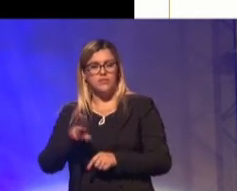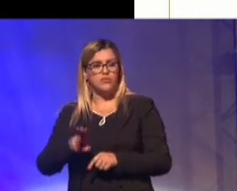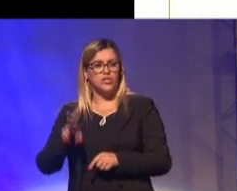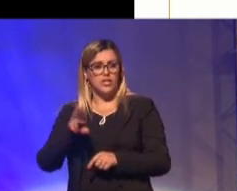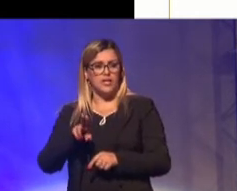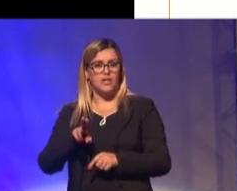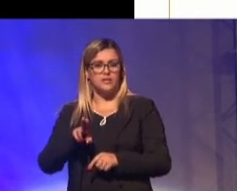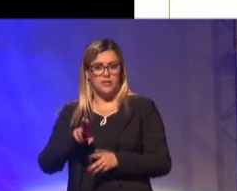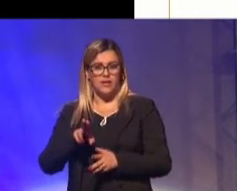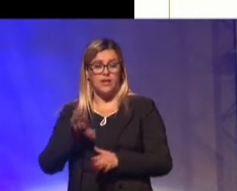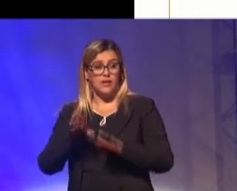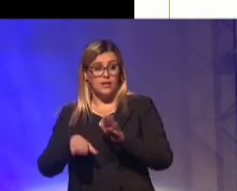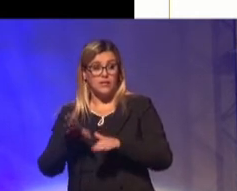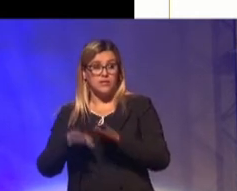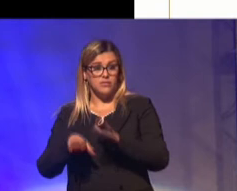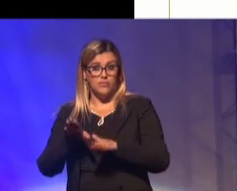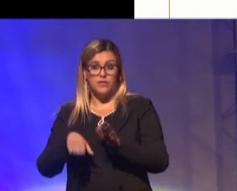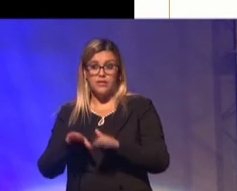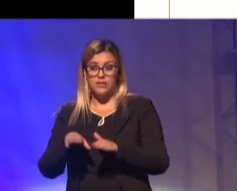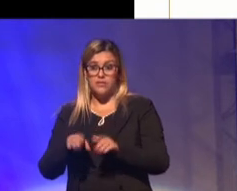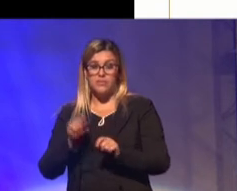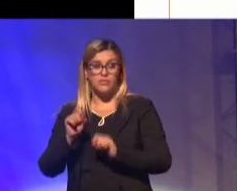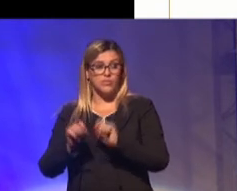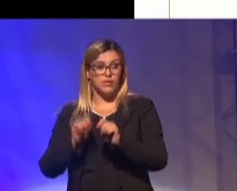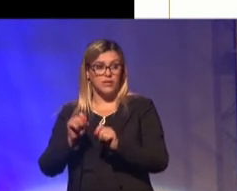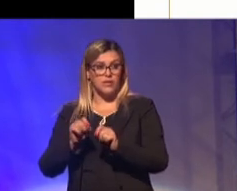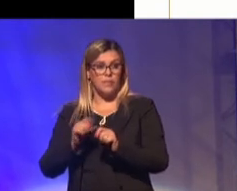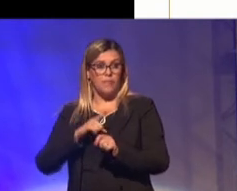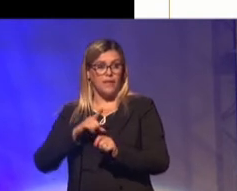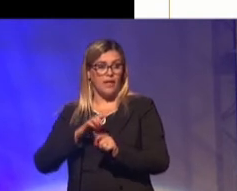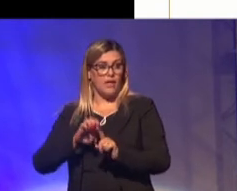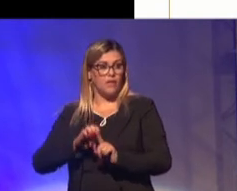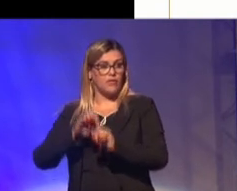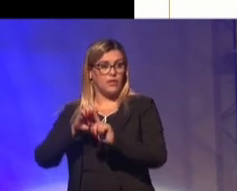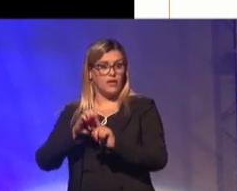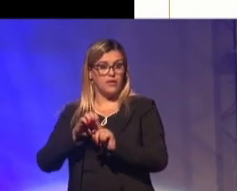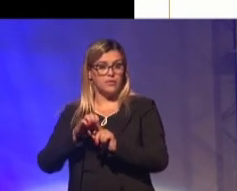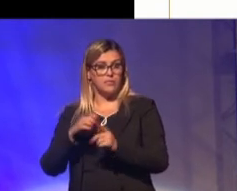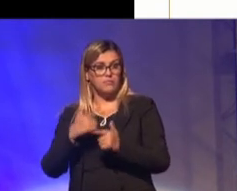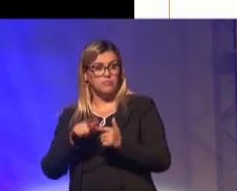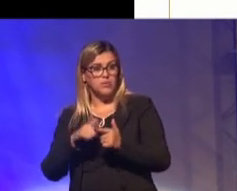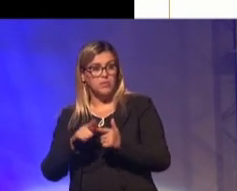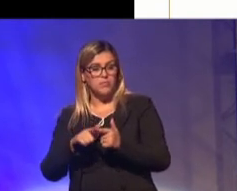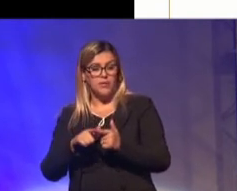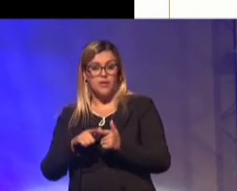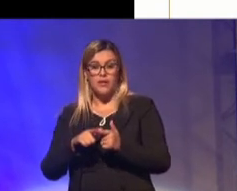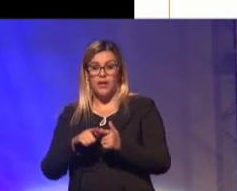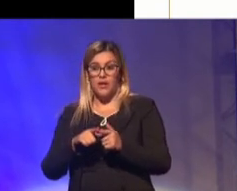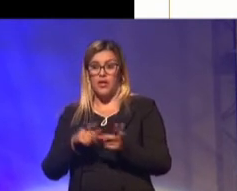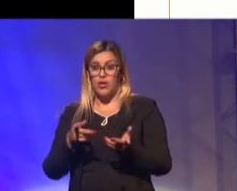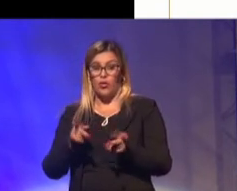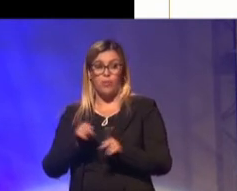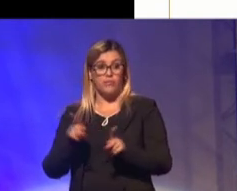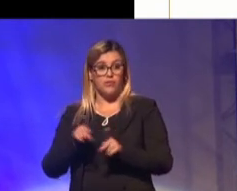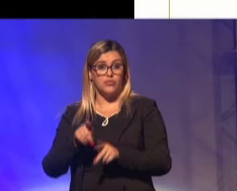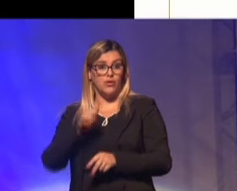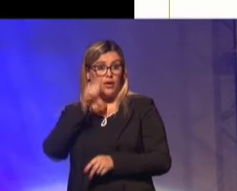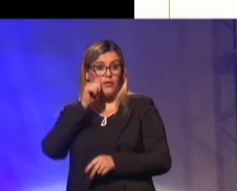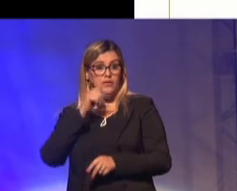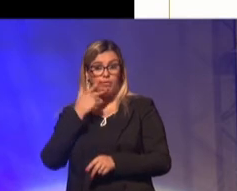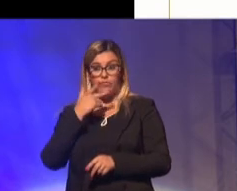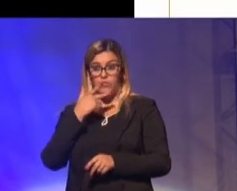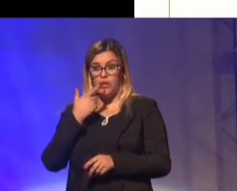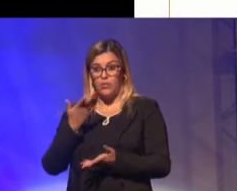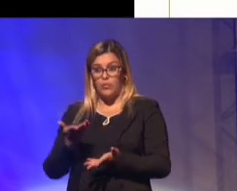maneira razoável, né, baseada em evidências. Então, é aquilo que o professor Anderson falou, né, funciona,